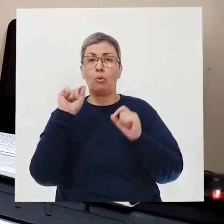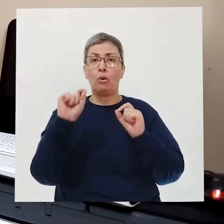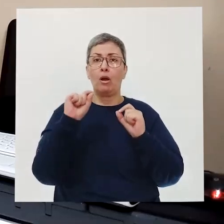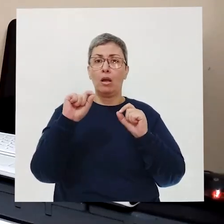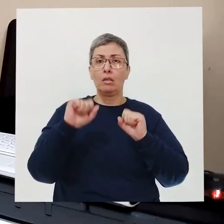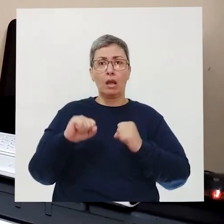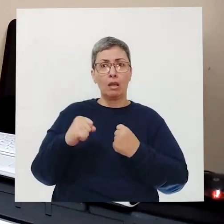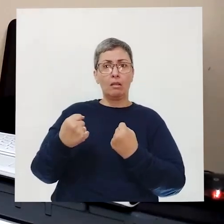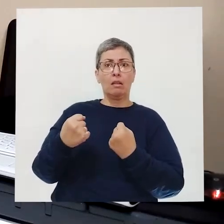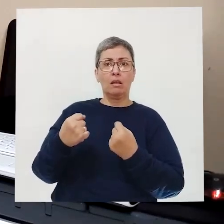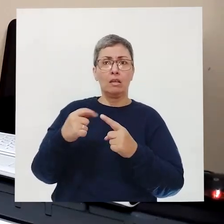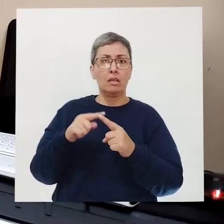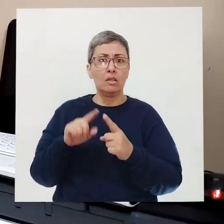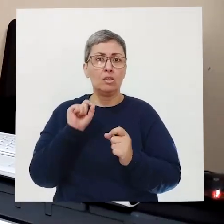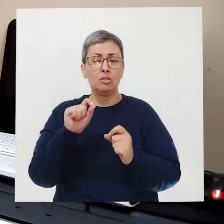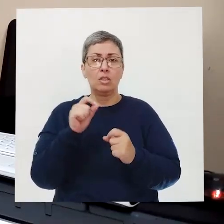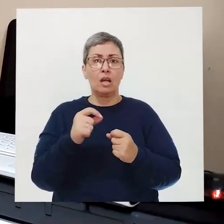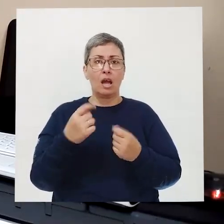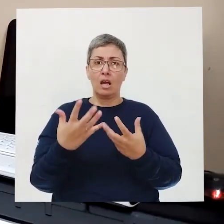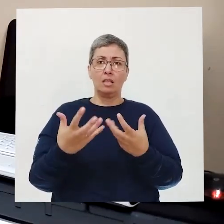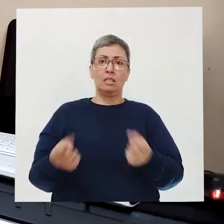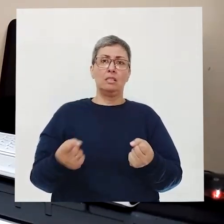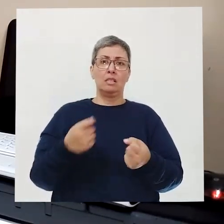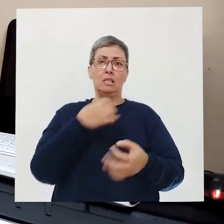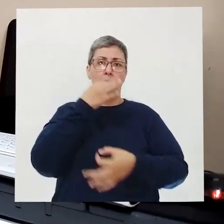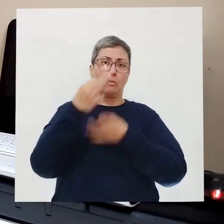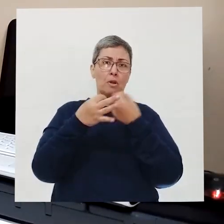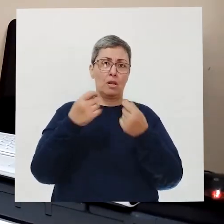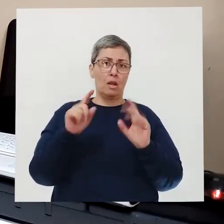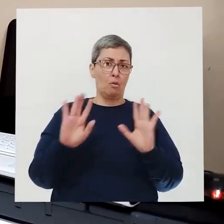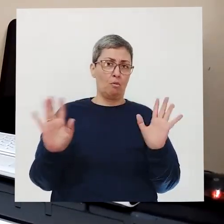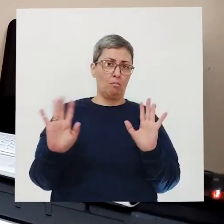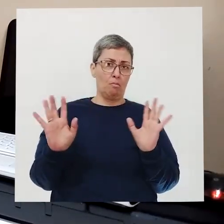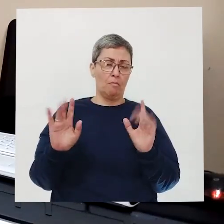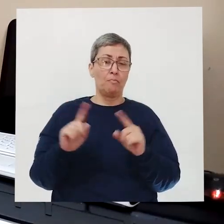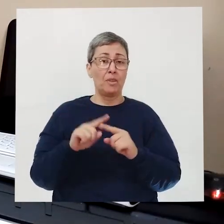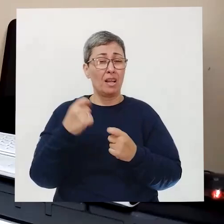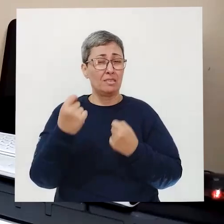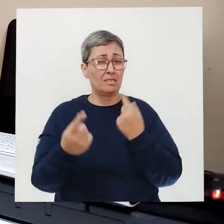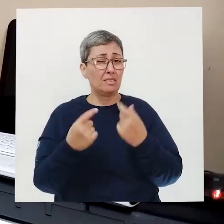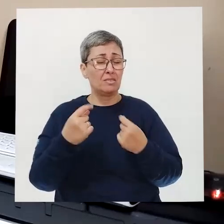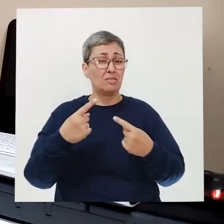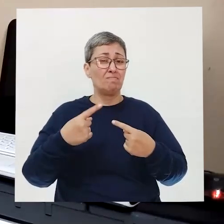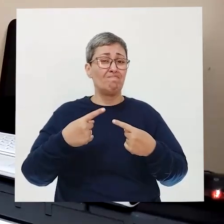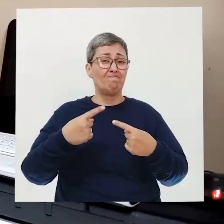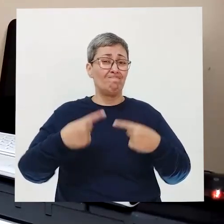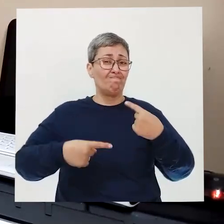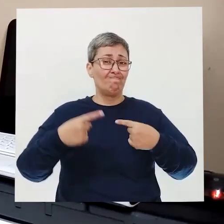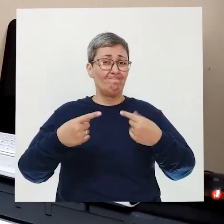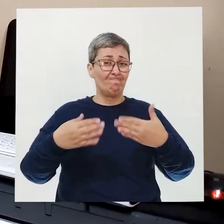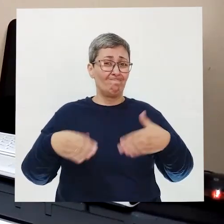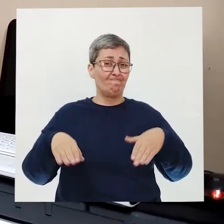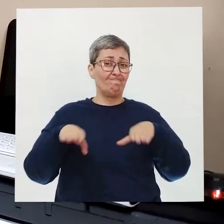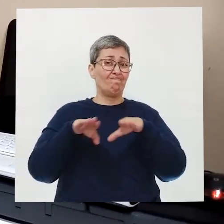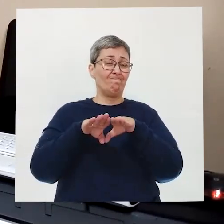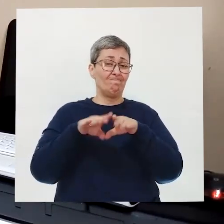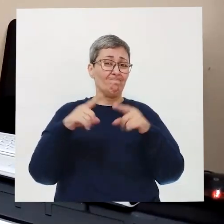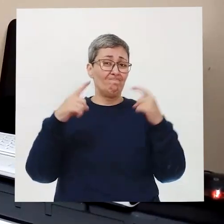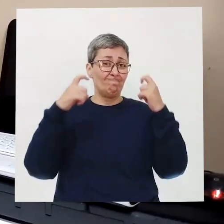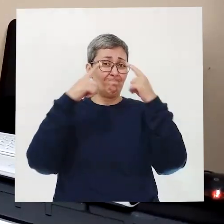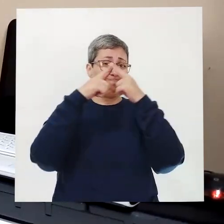as defendem sem aceitar críticas, né? Às vezes é difícil um debate equilibrado, né? O que